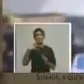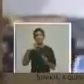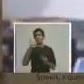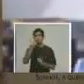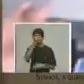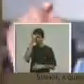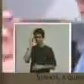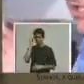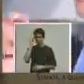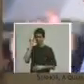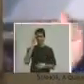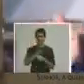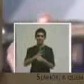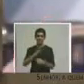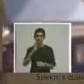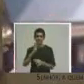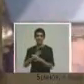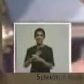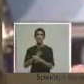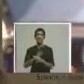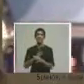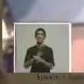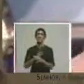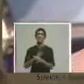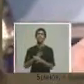Aí, ó, tem obrigação.